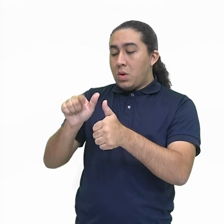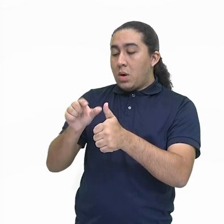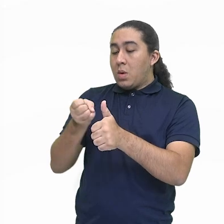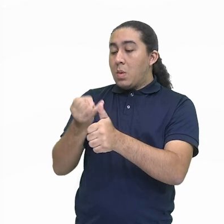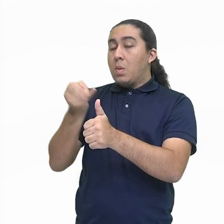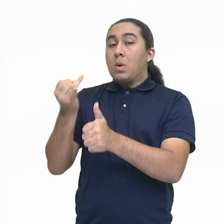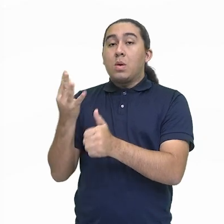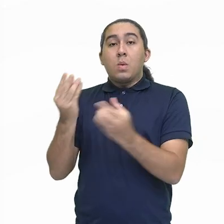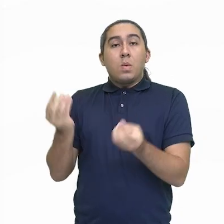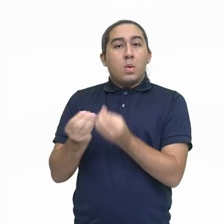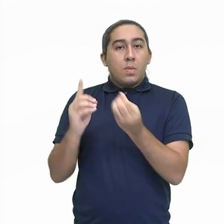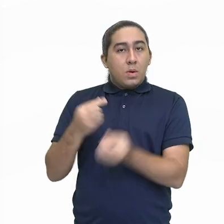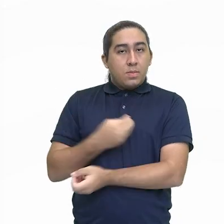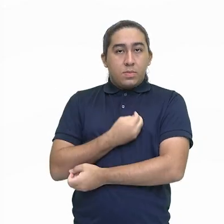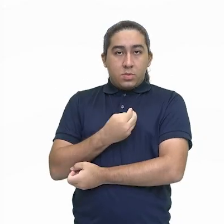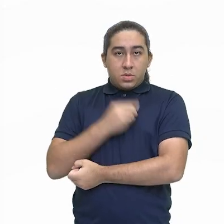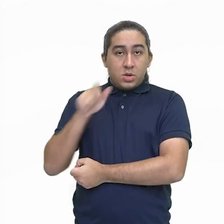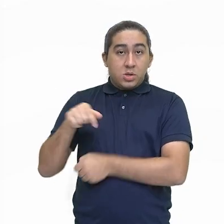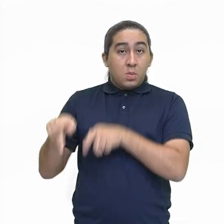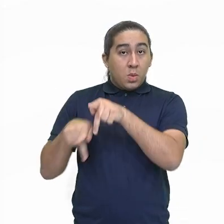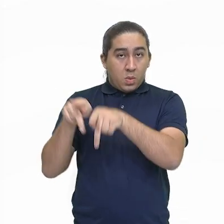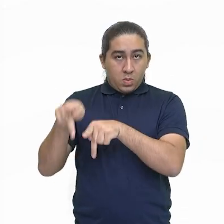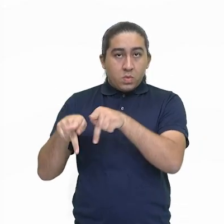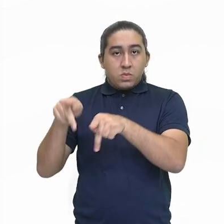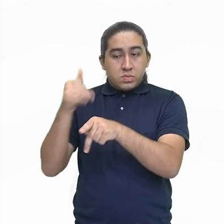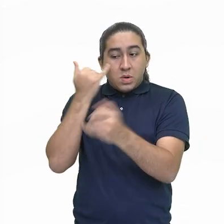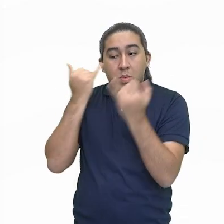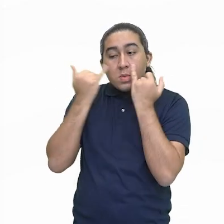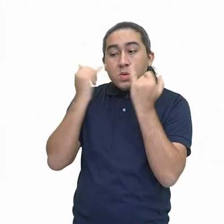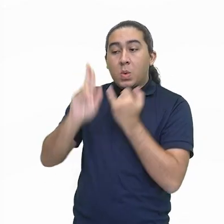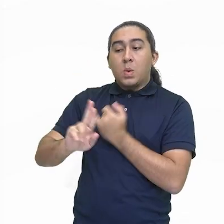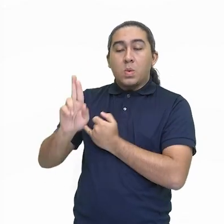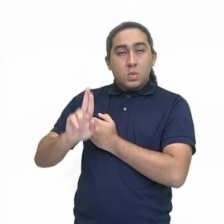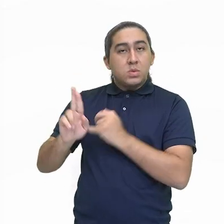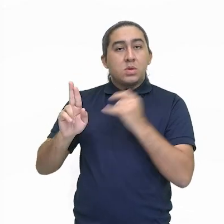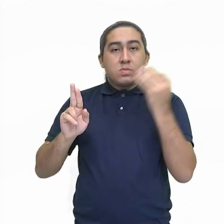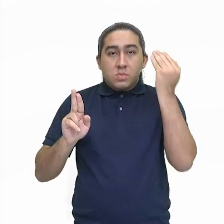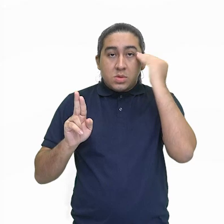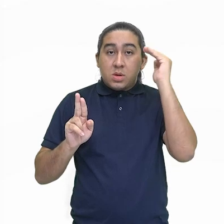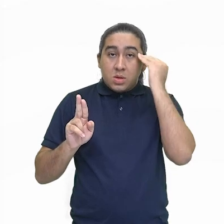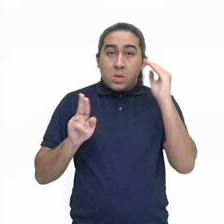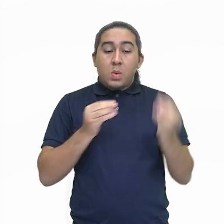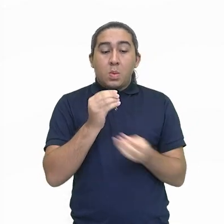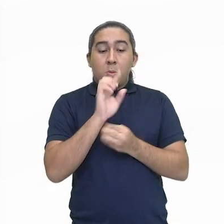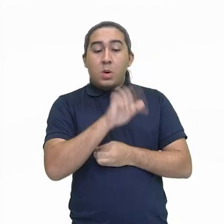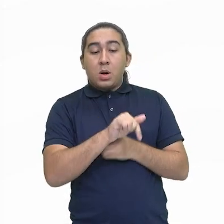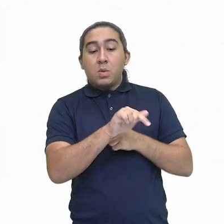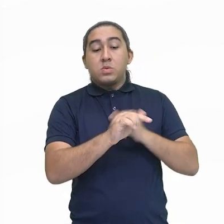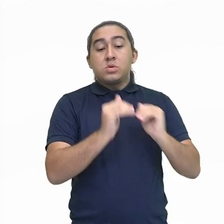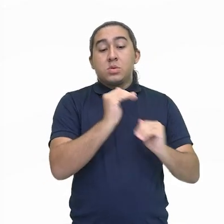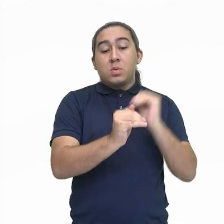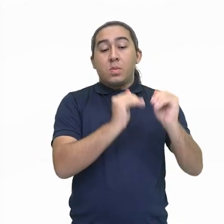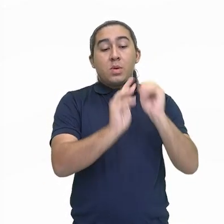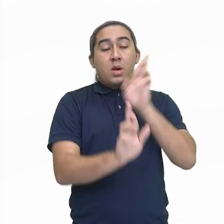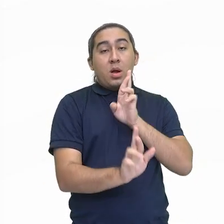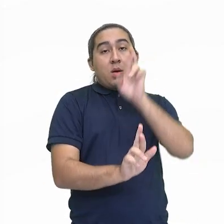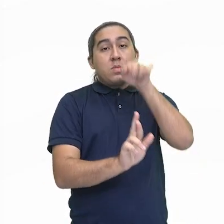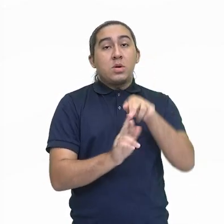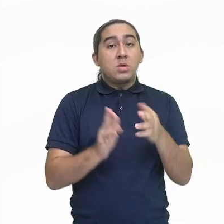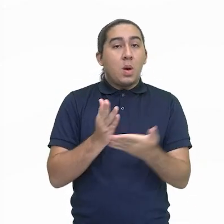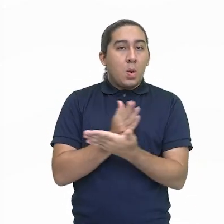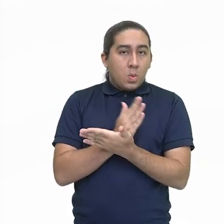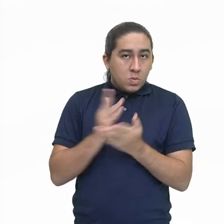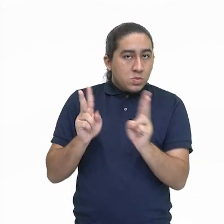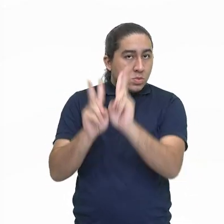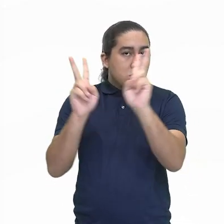dessa população, né? Então, eles vão verificar como é que está ali o desenvolvimento com relação a alguns